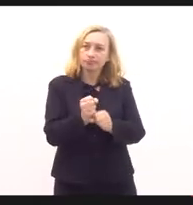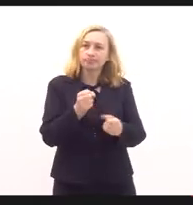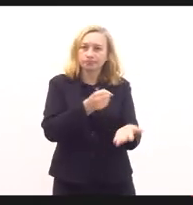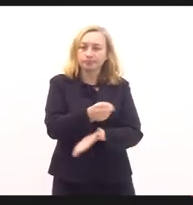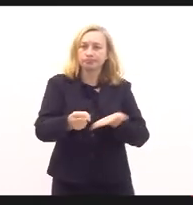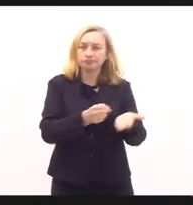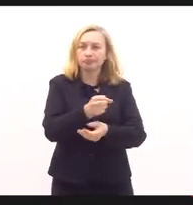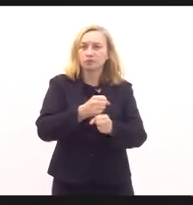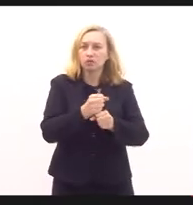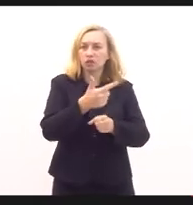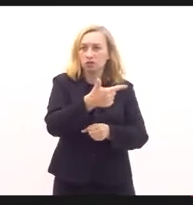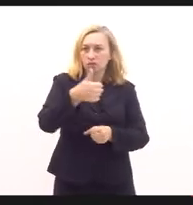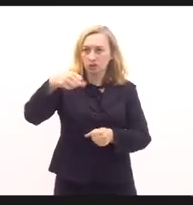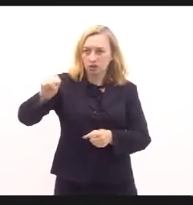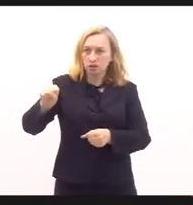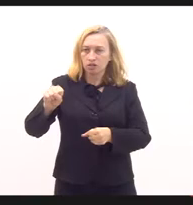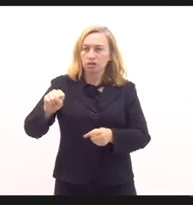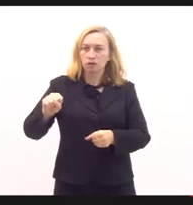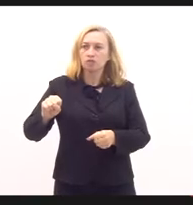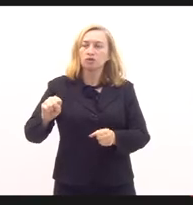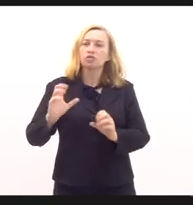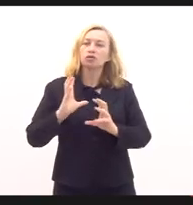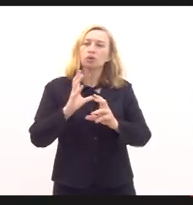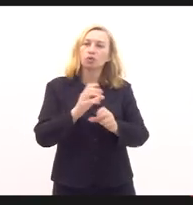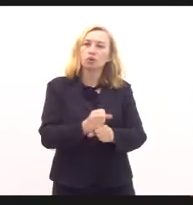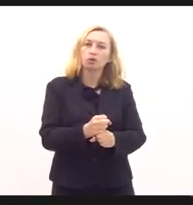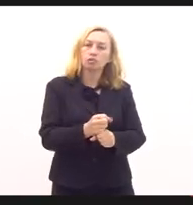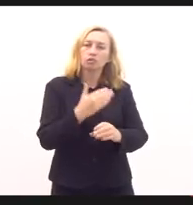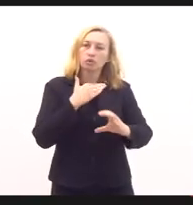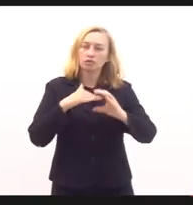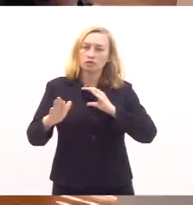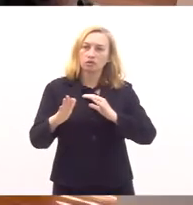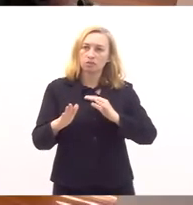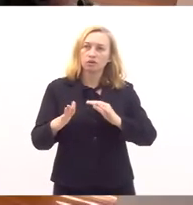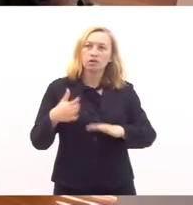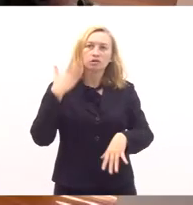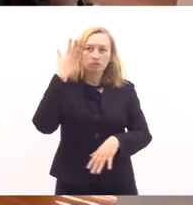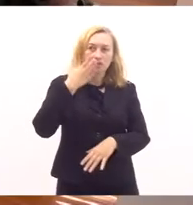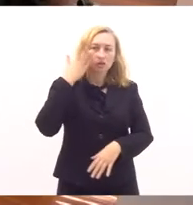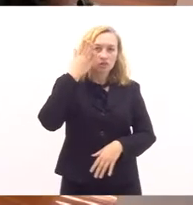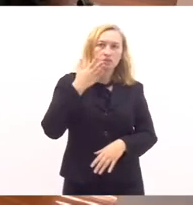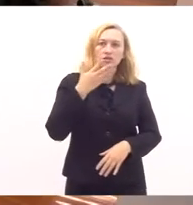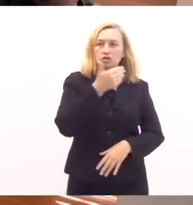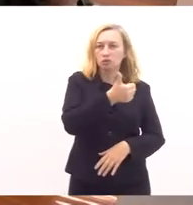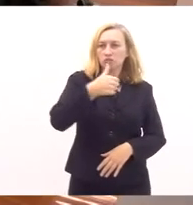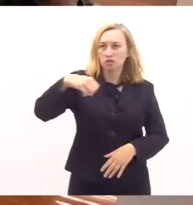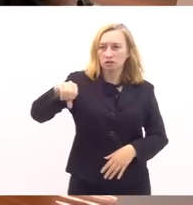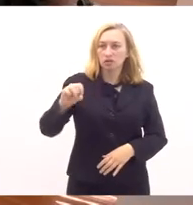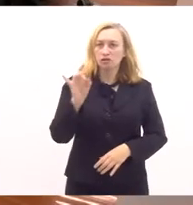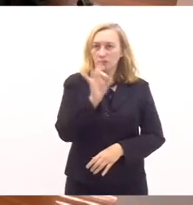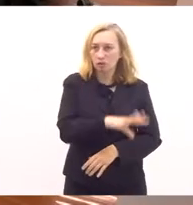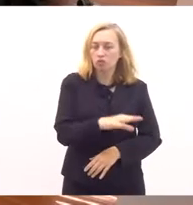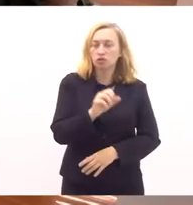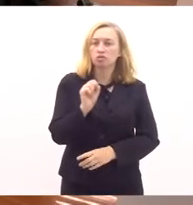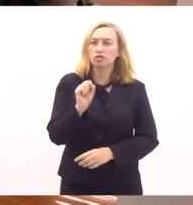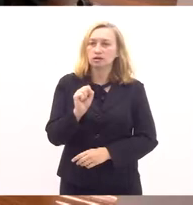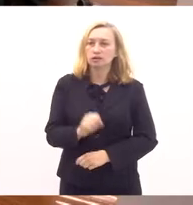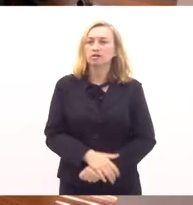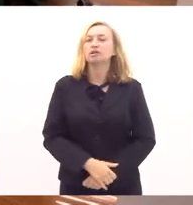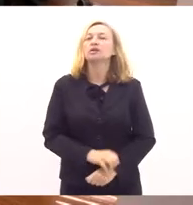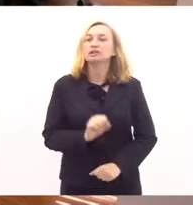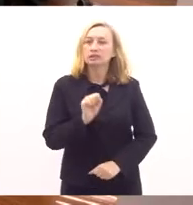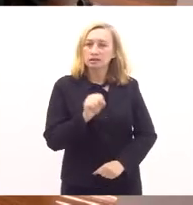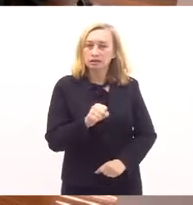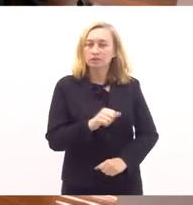em 2018, que foi o cálculo para o envio da mensagem de 2019, que foi a última.